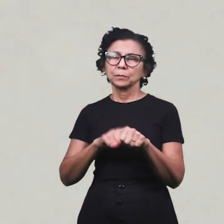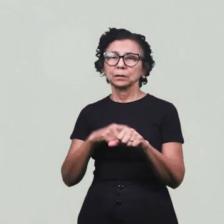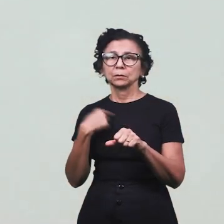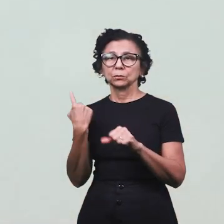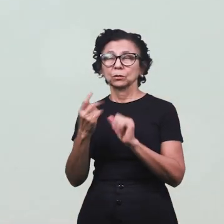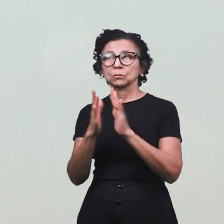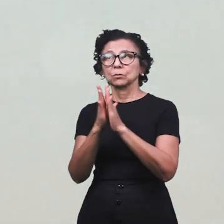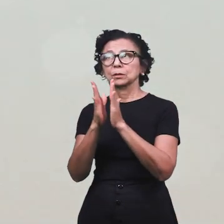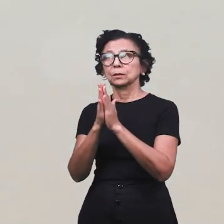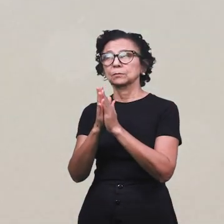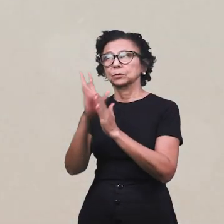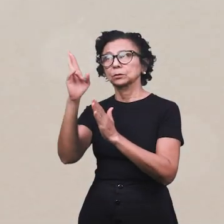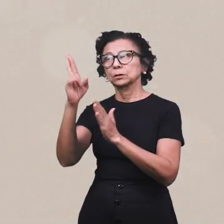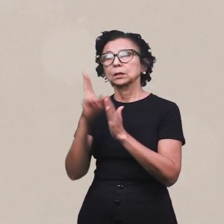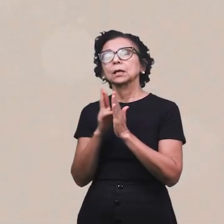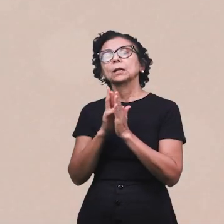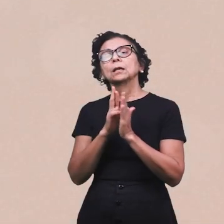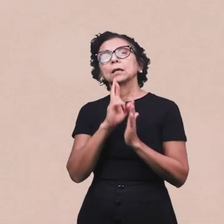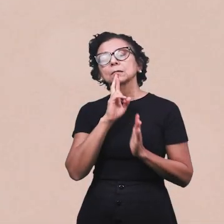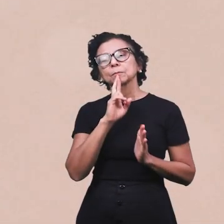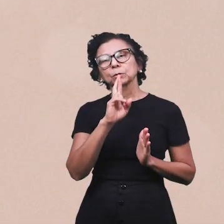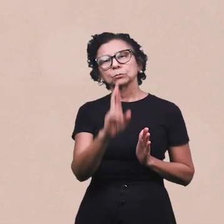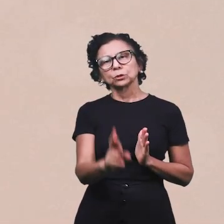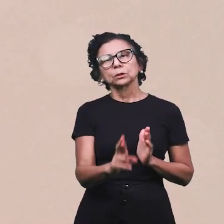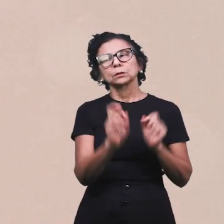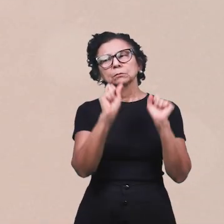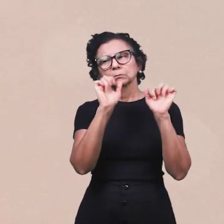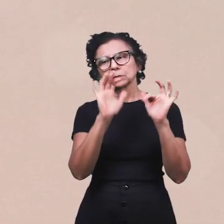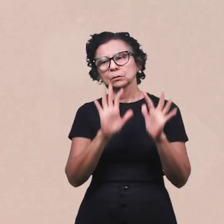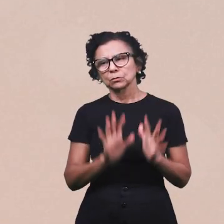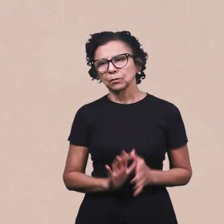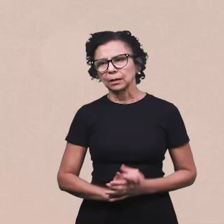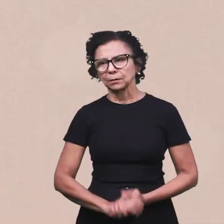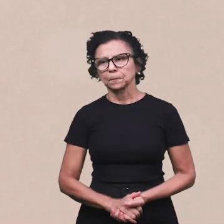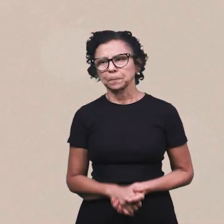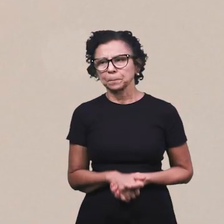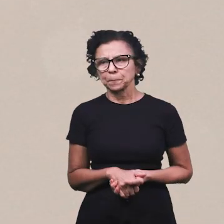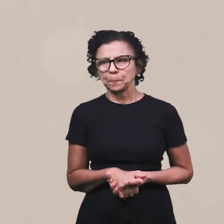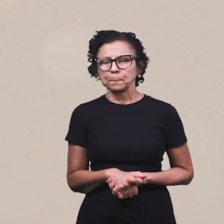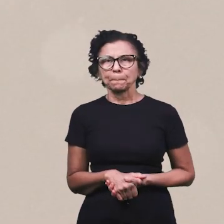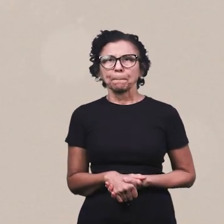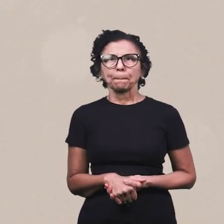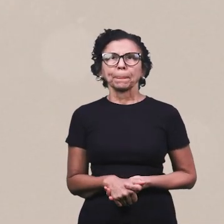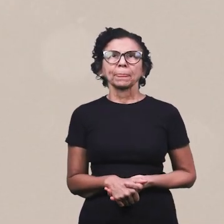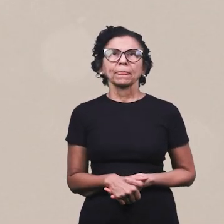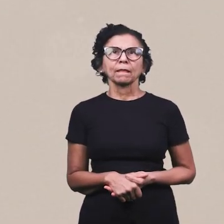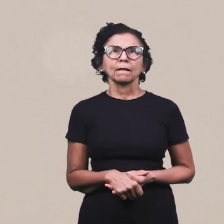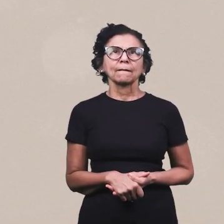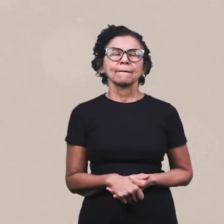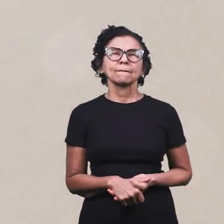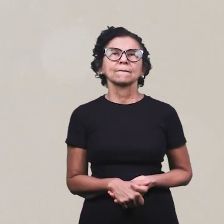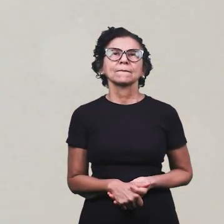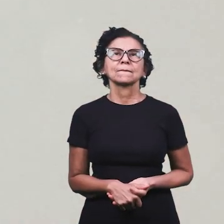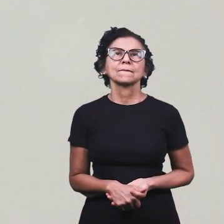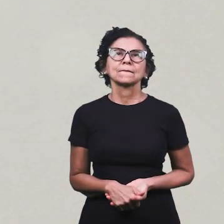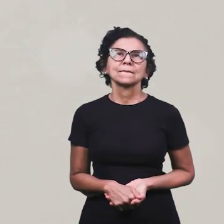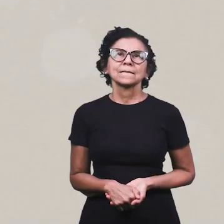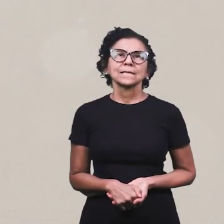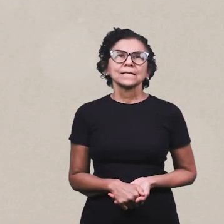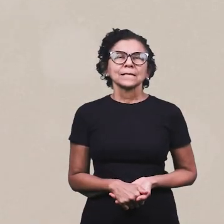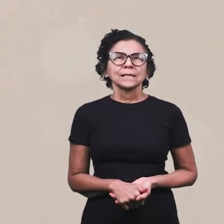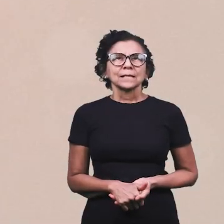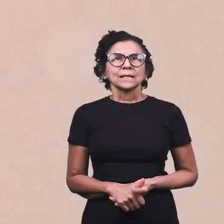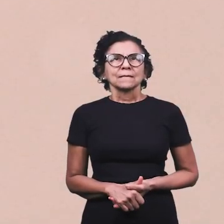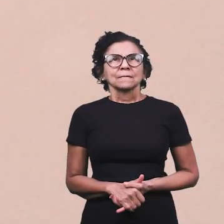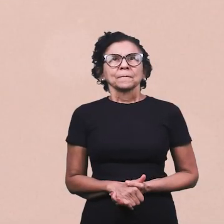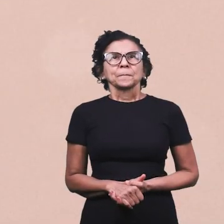bênçãos têm vindo em nosso favor. Hoje nós temos a nossa pequena